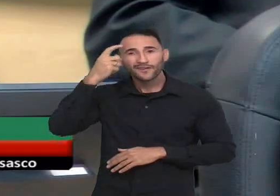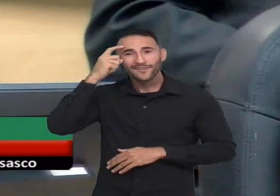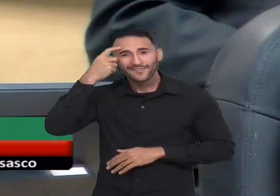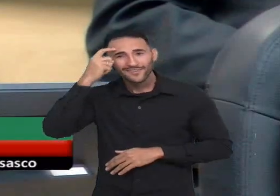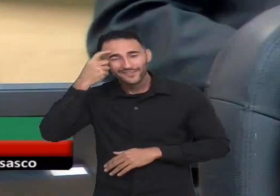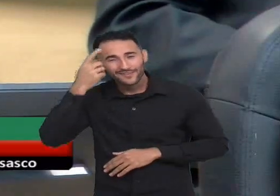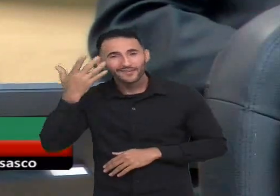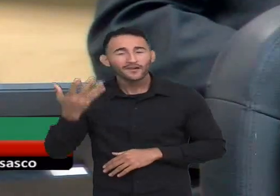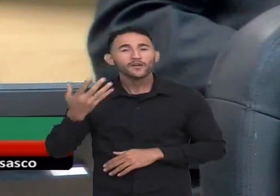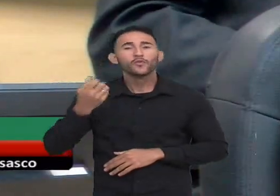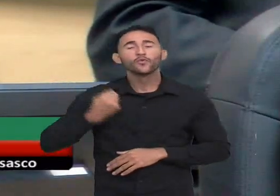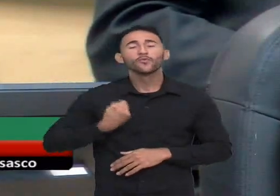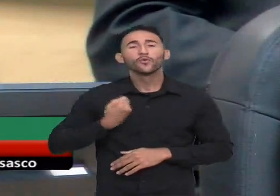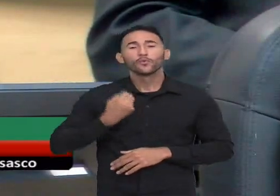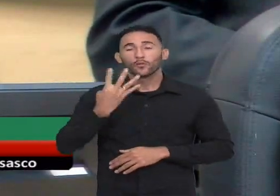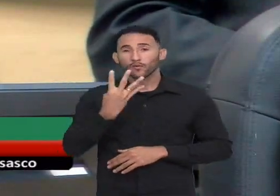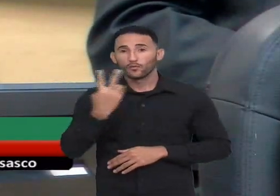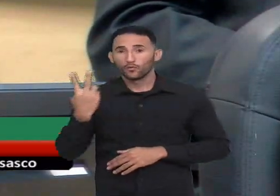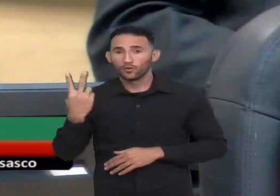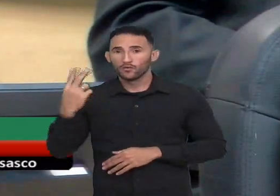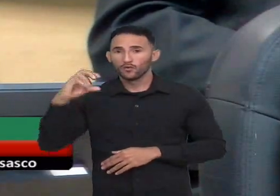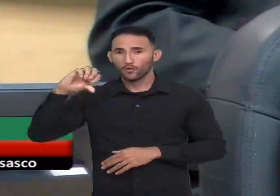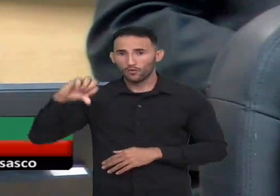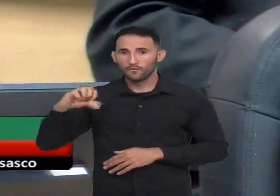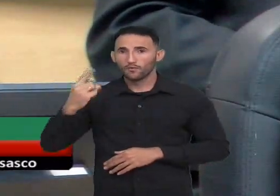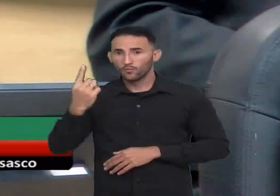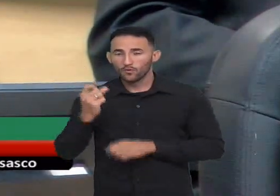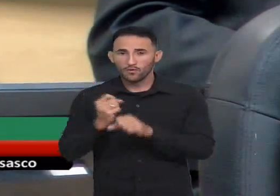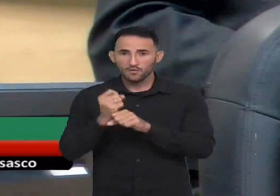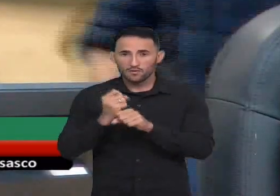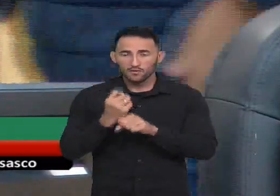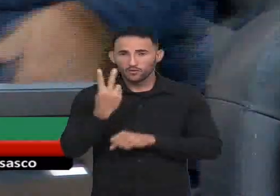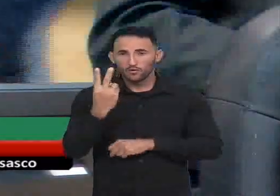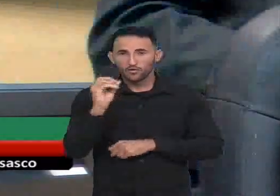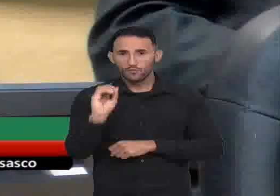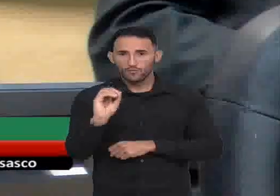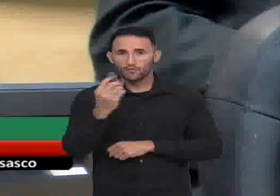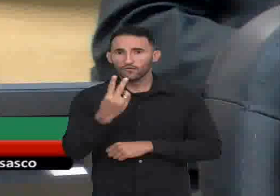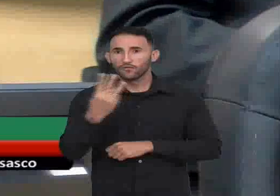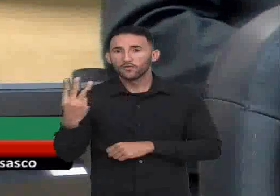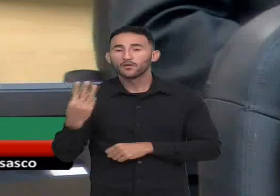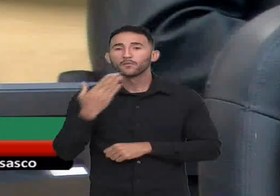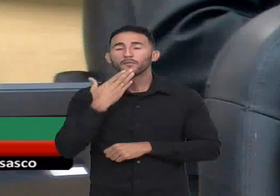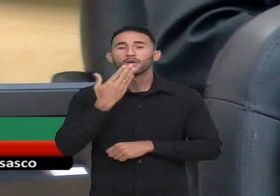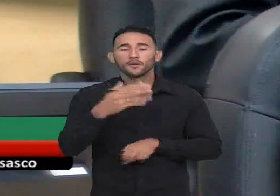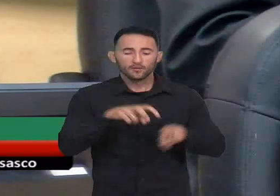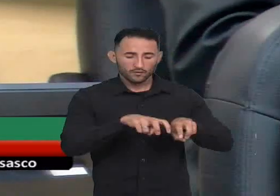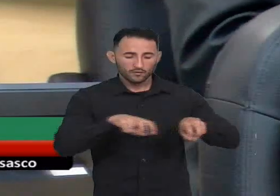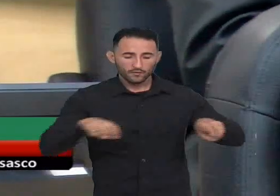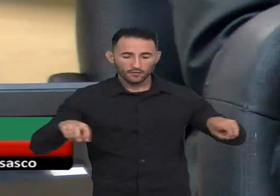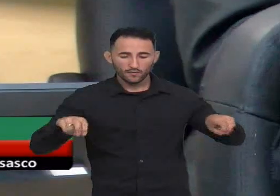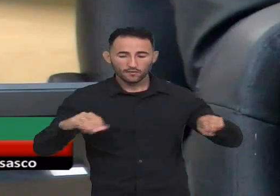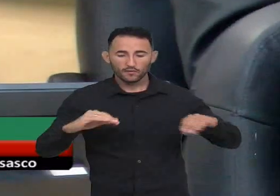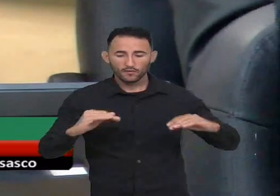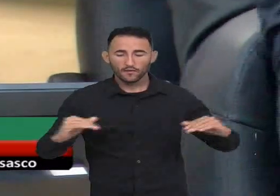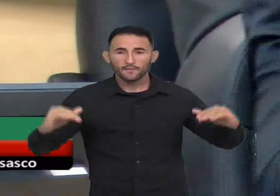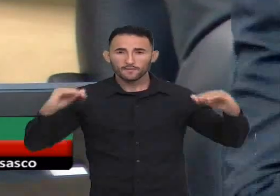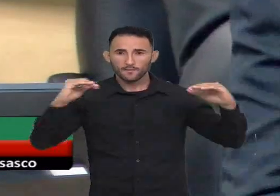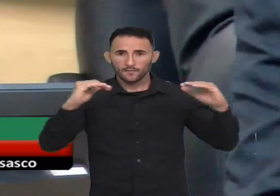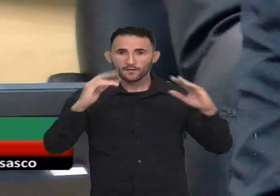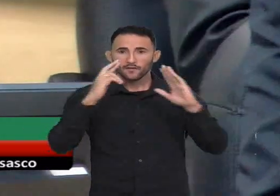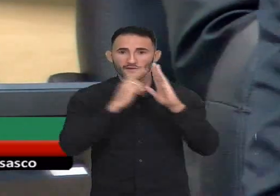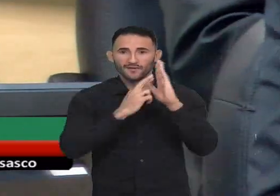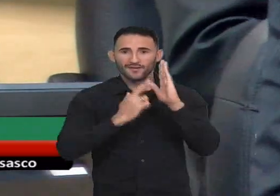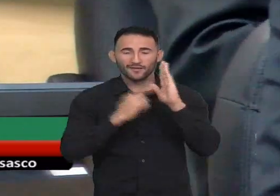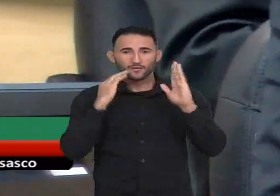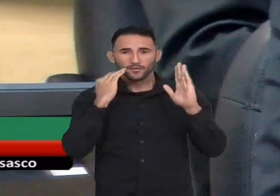número 4291 de 2023. Indica-se à mesa, observadas as formalidades regimentais, que